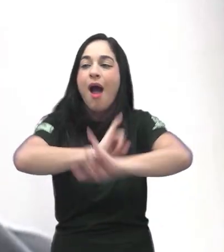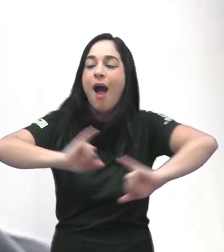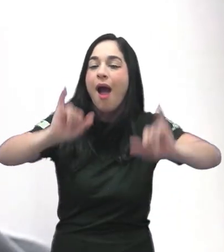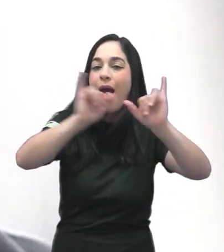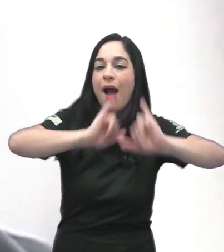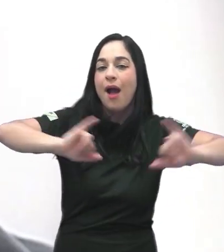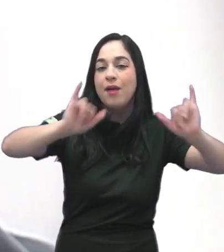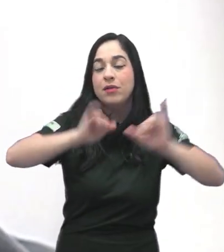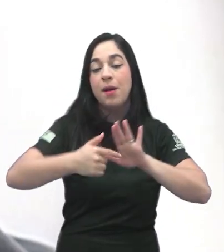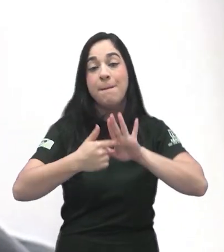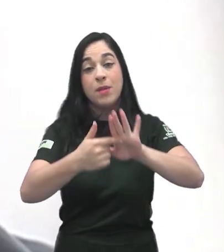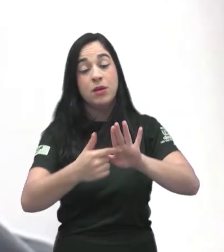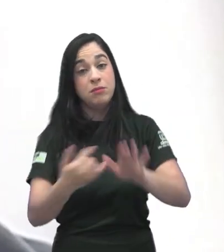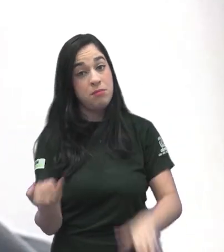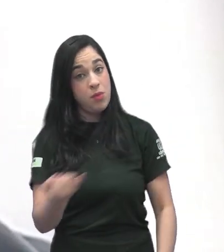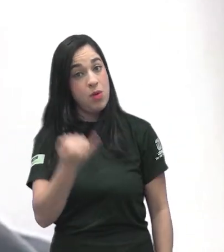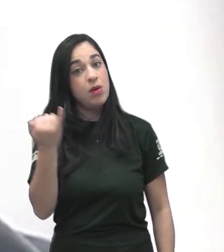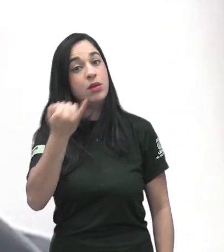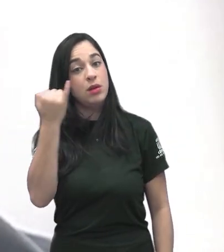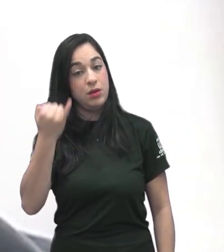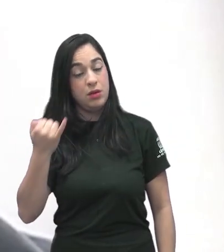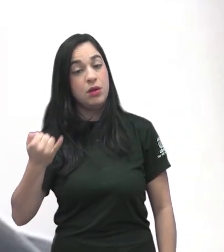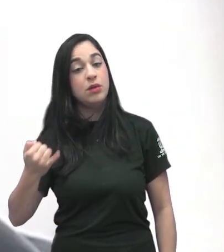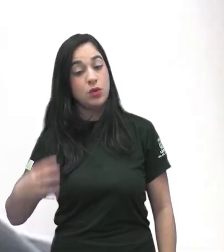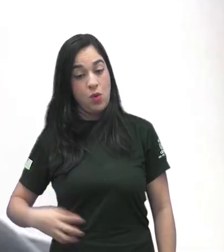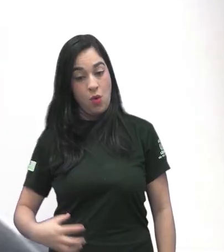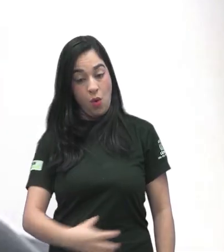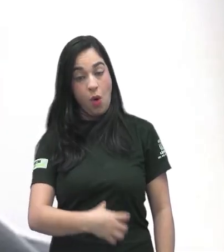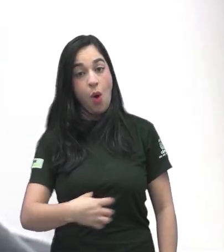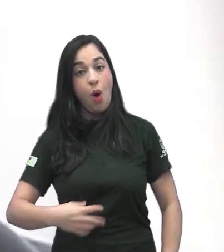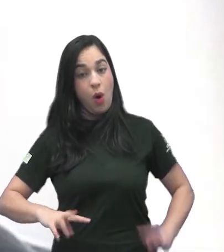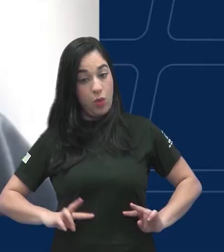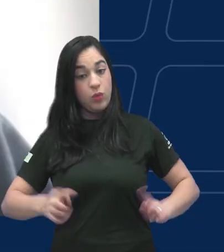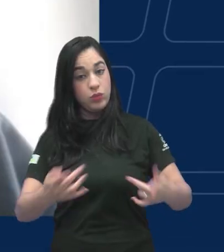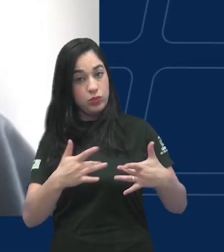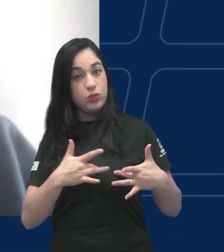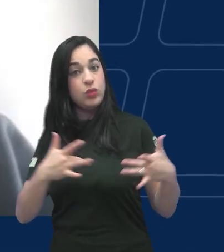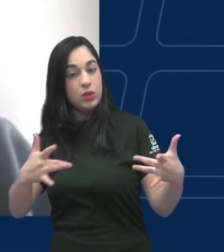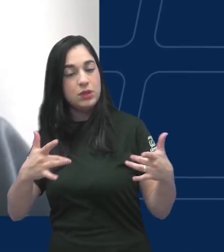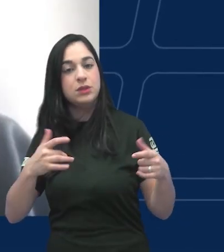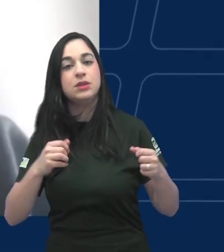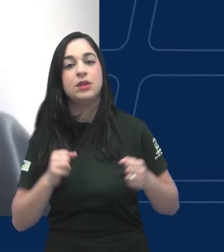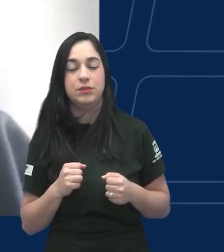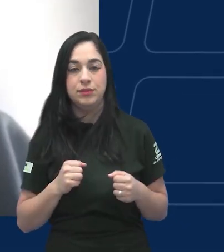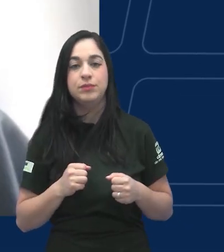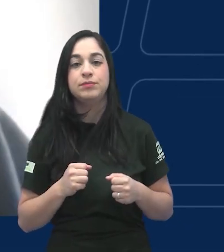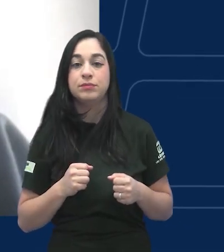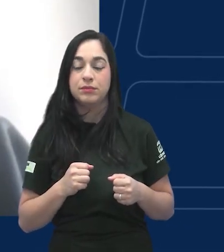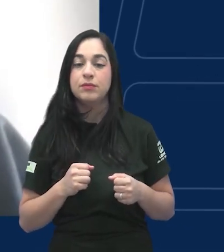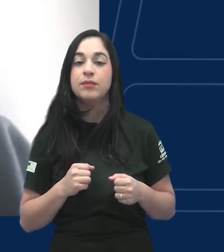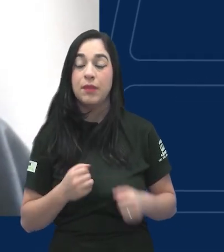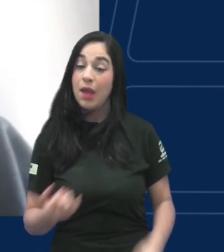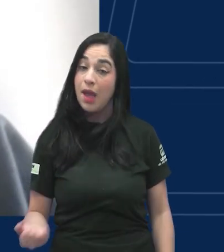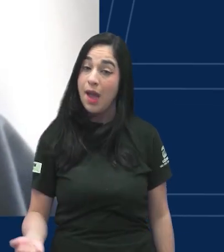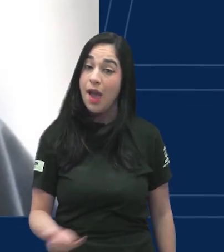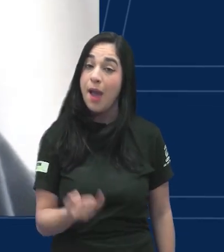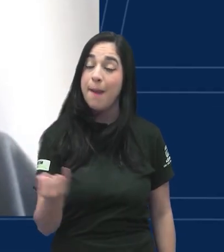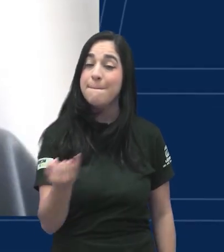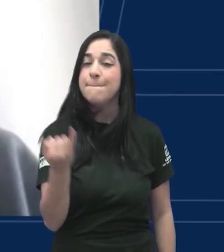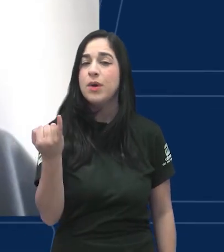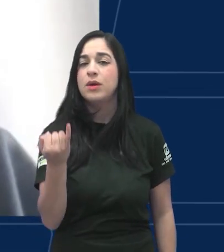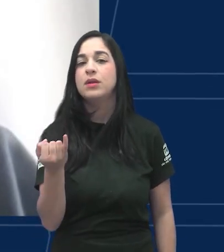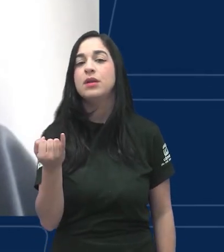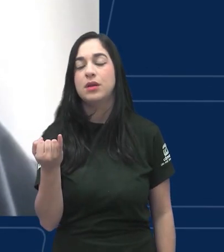própria experiência para reforçar a importância da doação de órgãos. É importante e que